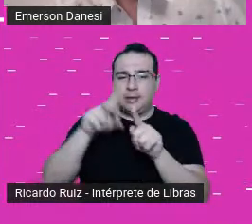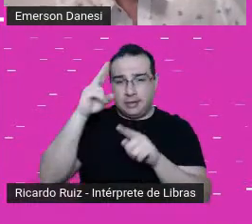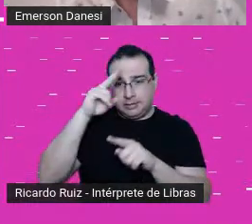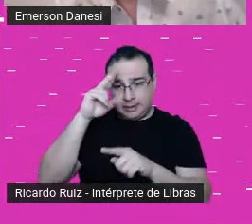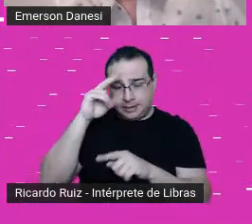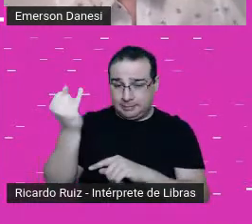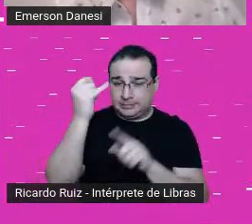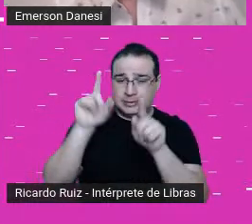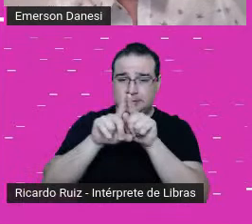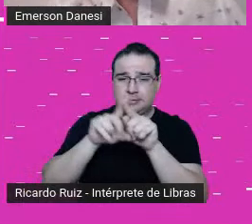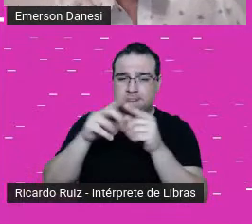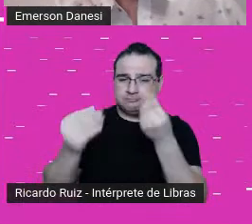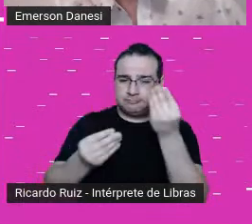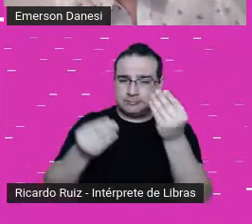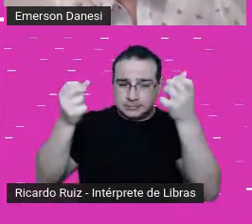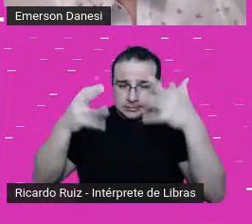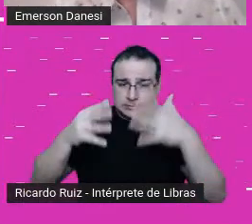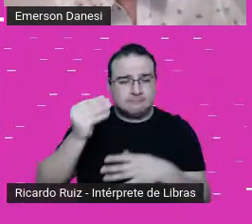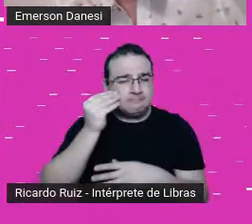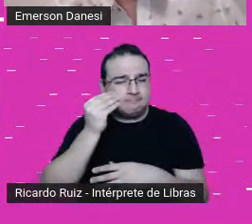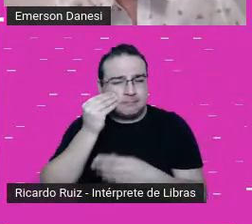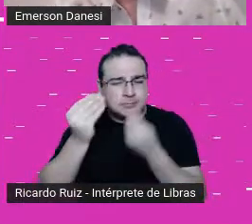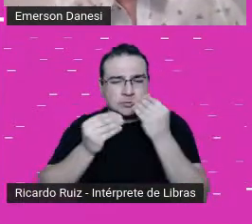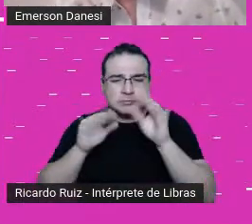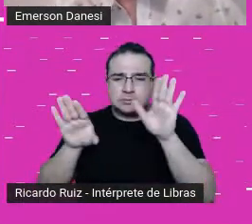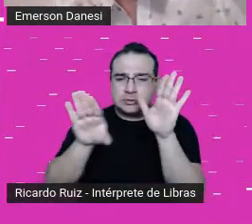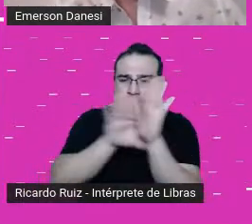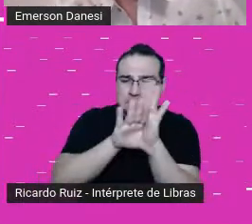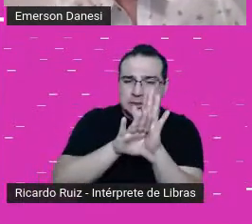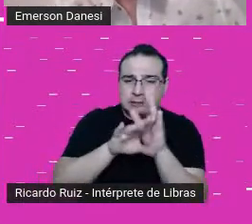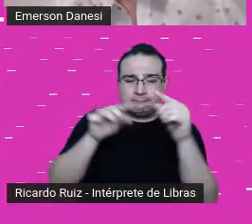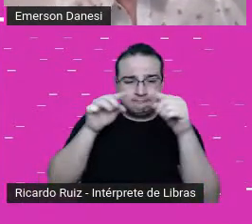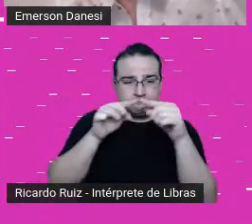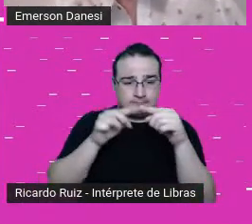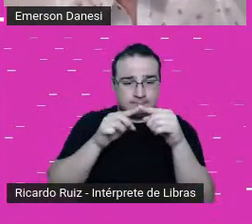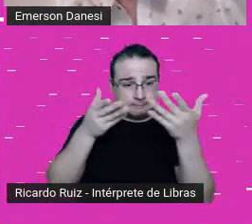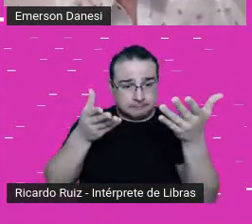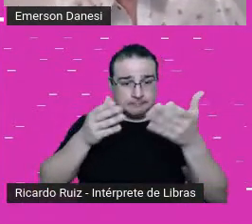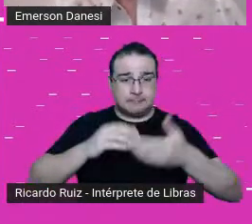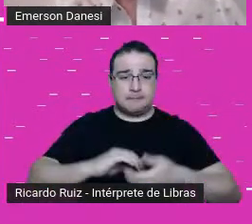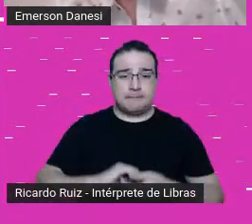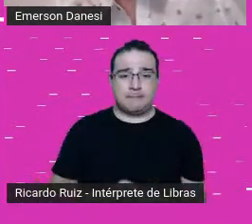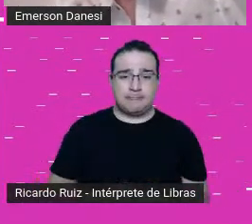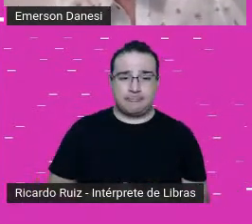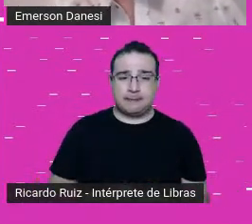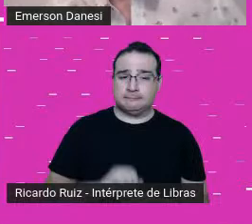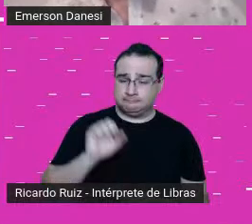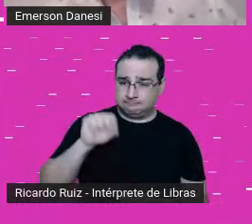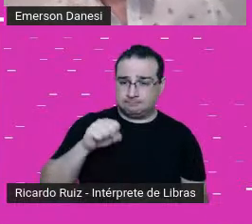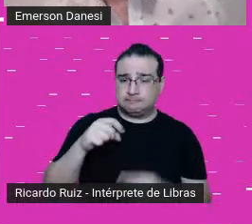importante, que a gente ficou muito tempo tentando chegar nisso. E, sim,